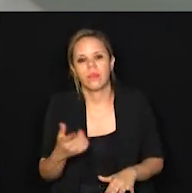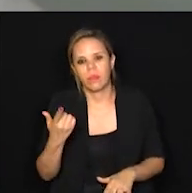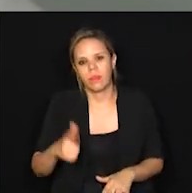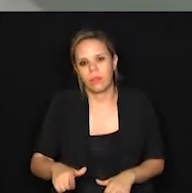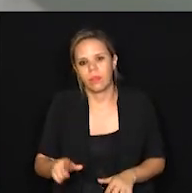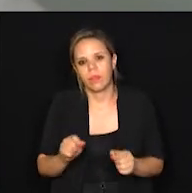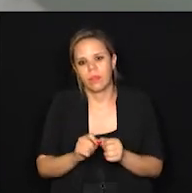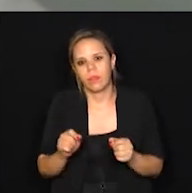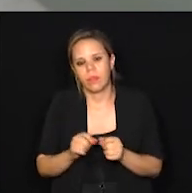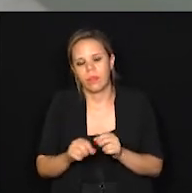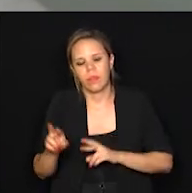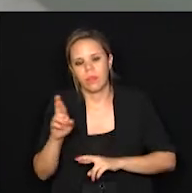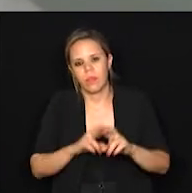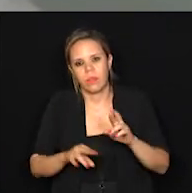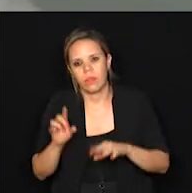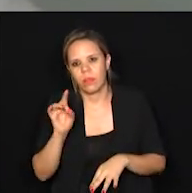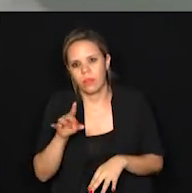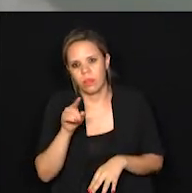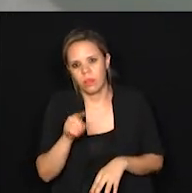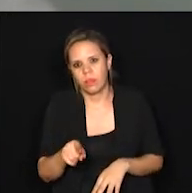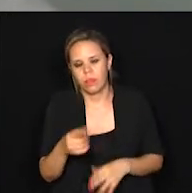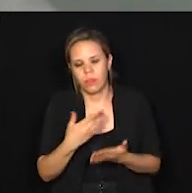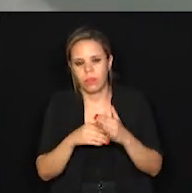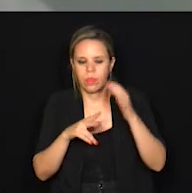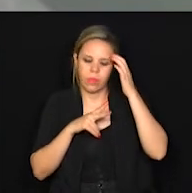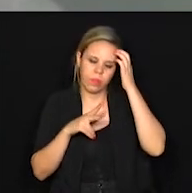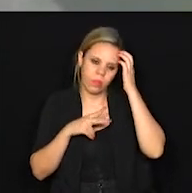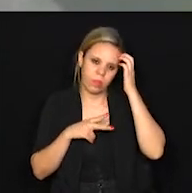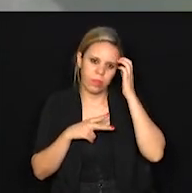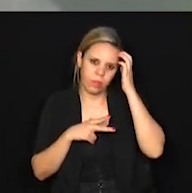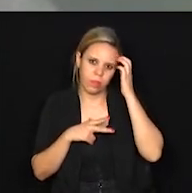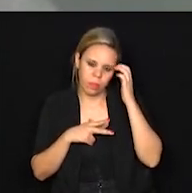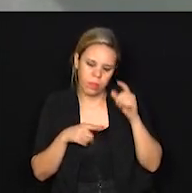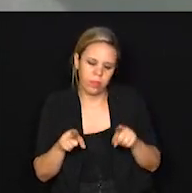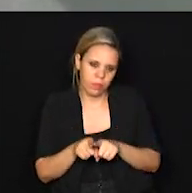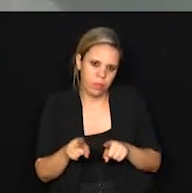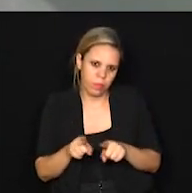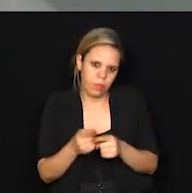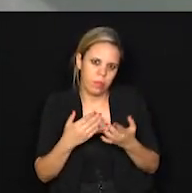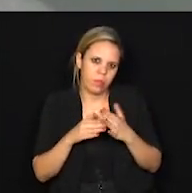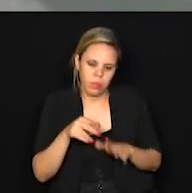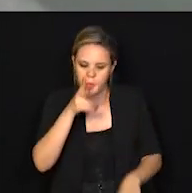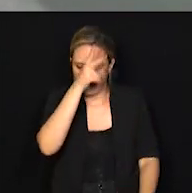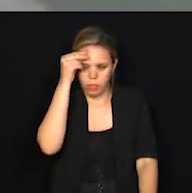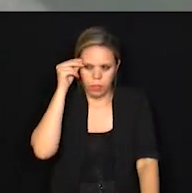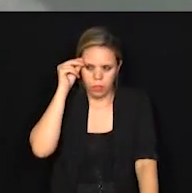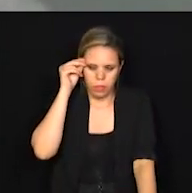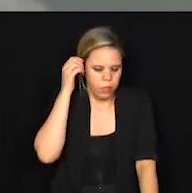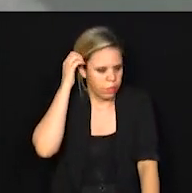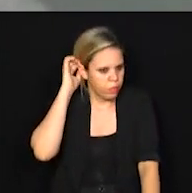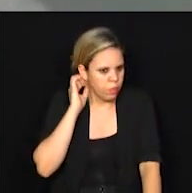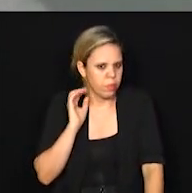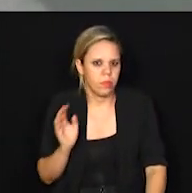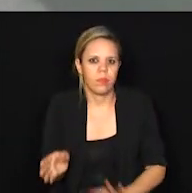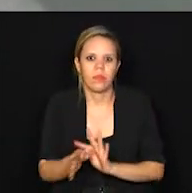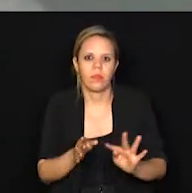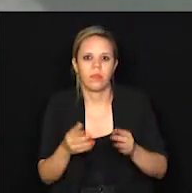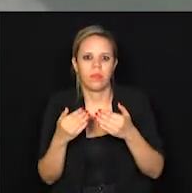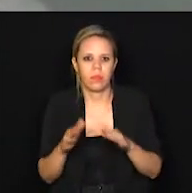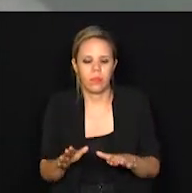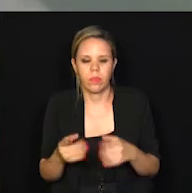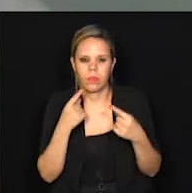nós assistimos nas praias, por exemplo, do litoral paulista? Será que nós vamos ter um aumento do número de